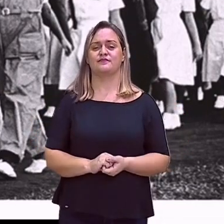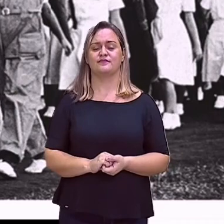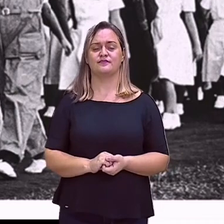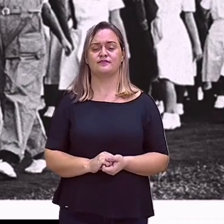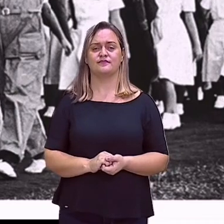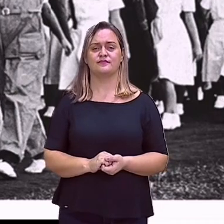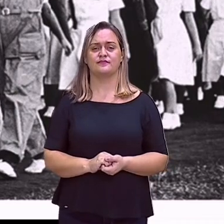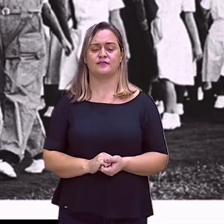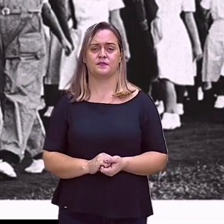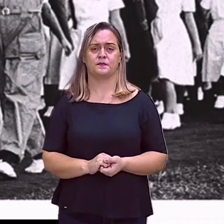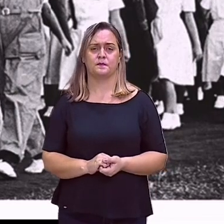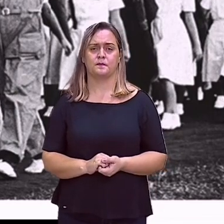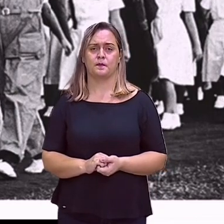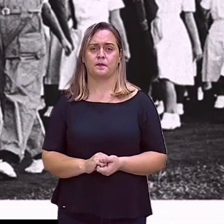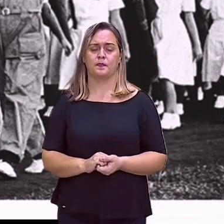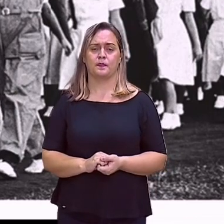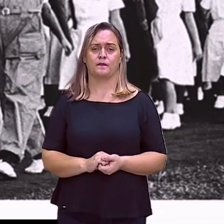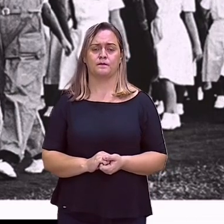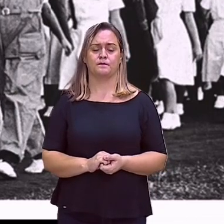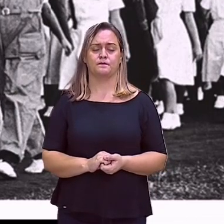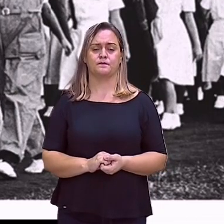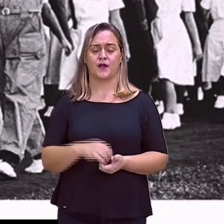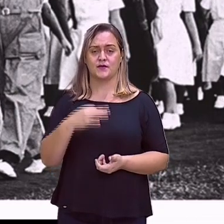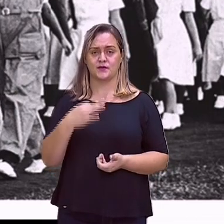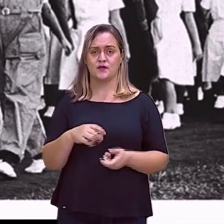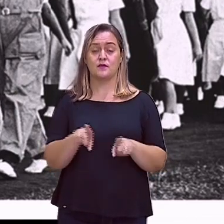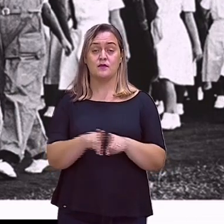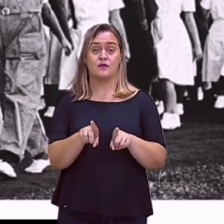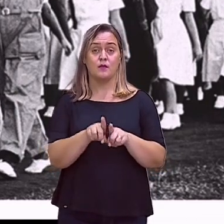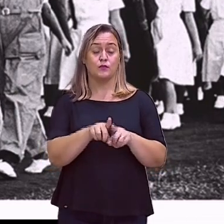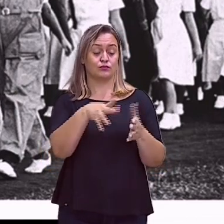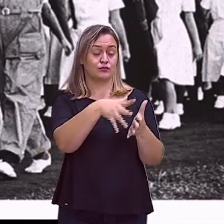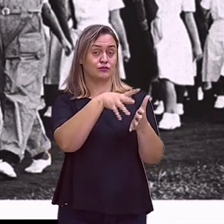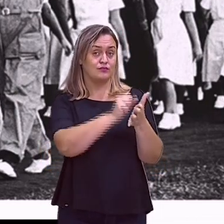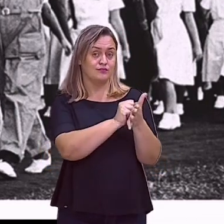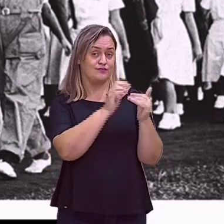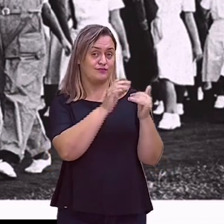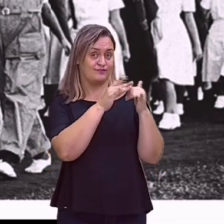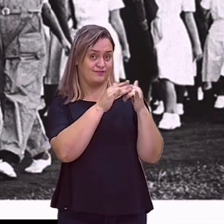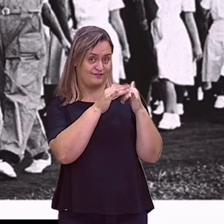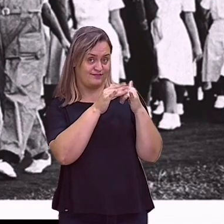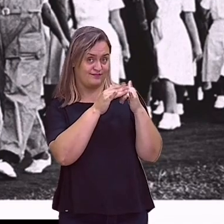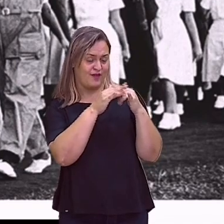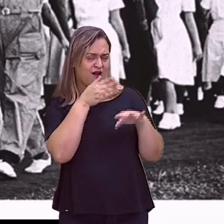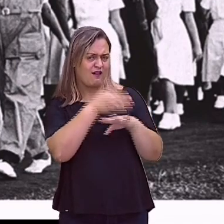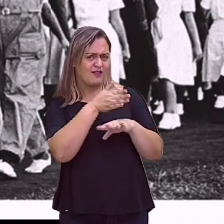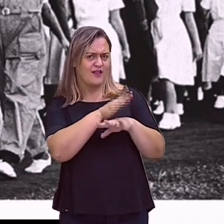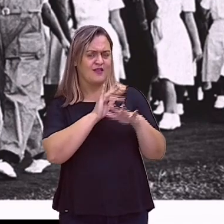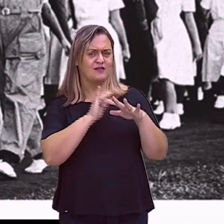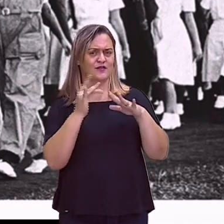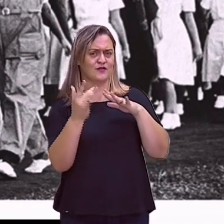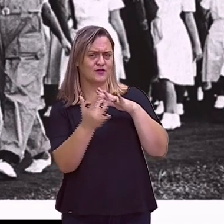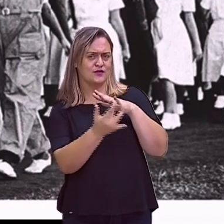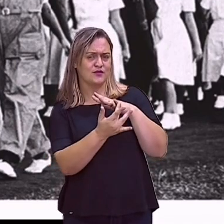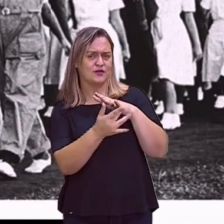nossa tela, o QR Code. Se inscreva em nosso canal do YouTube, acesse as nossas redes